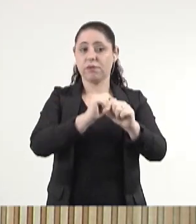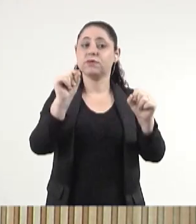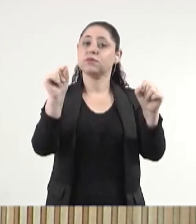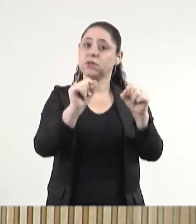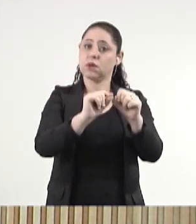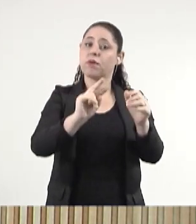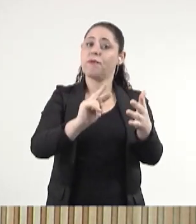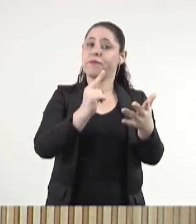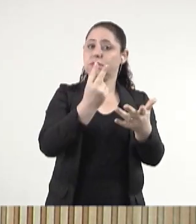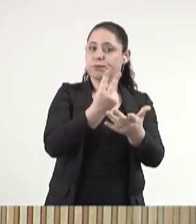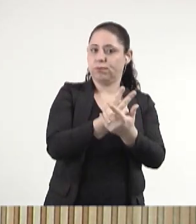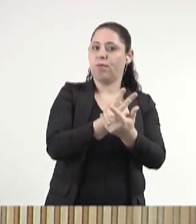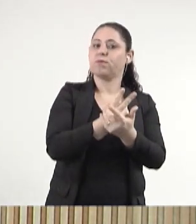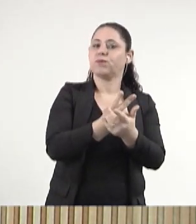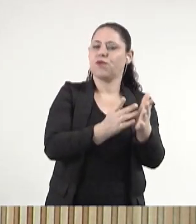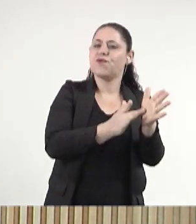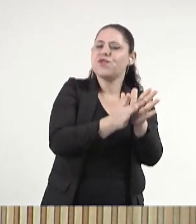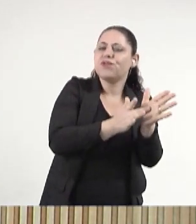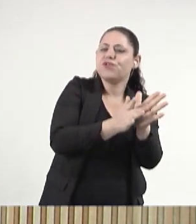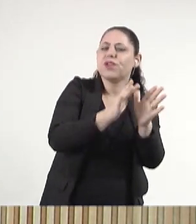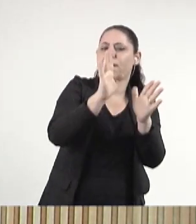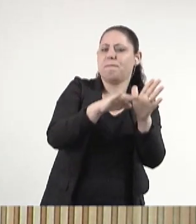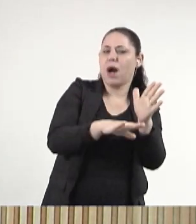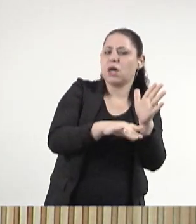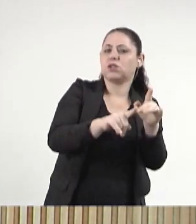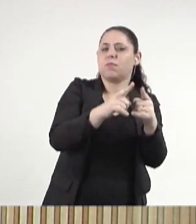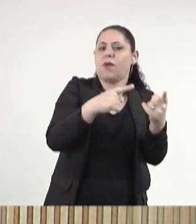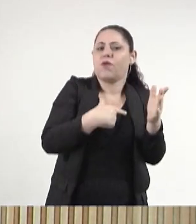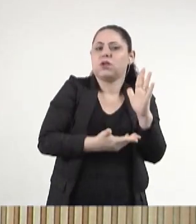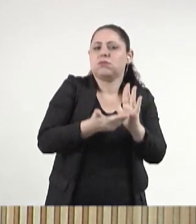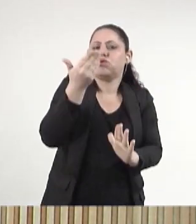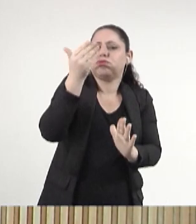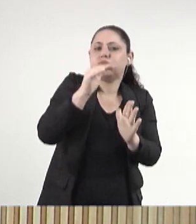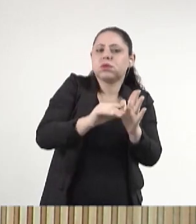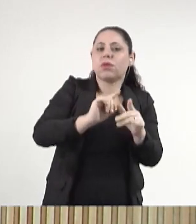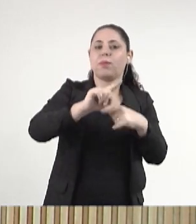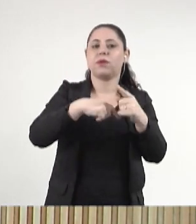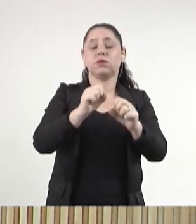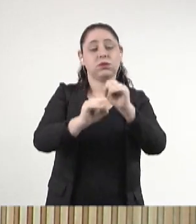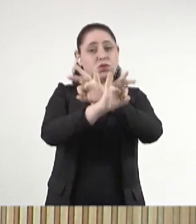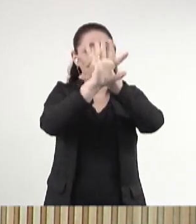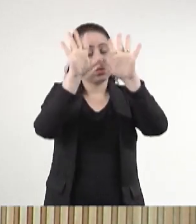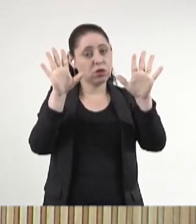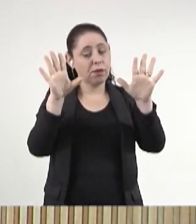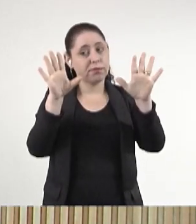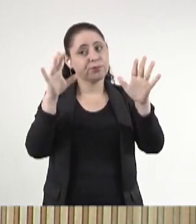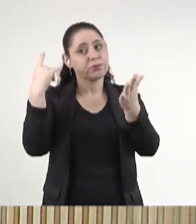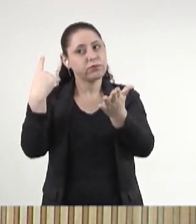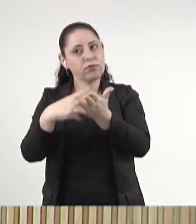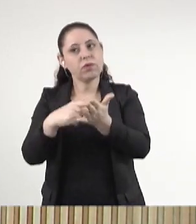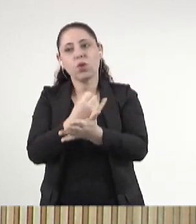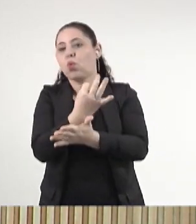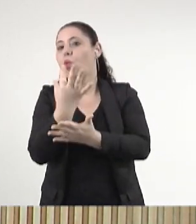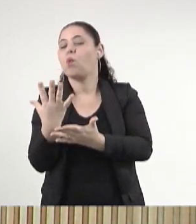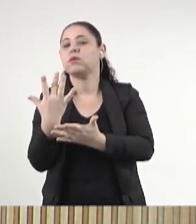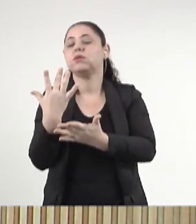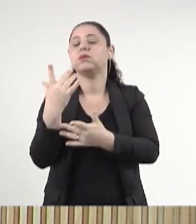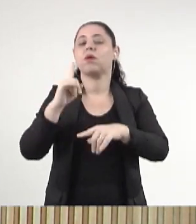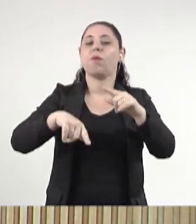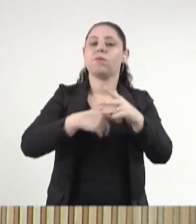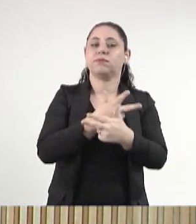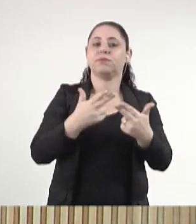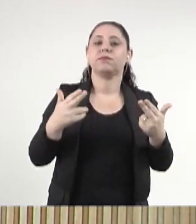promover entrar nessas campanhas promocionais deve informar de forma clara e transparente quais os produtos